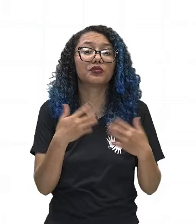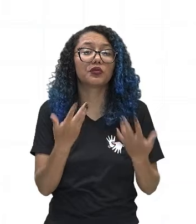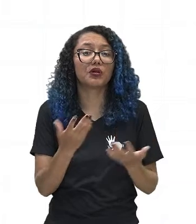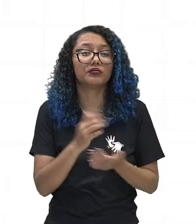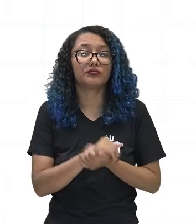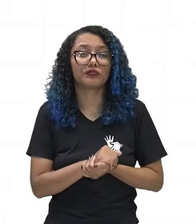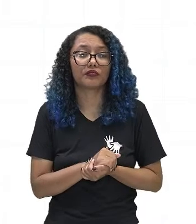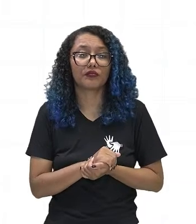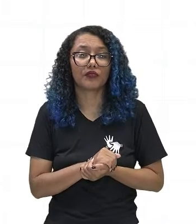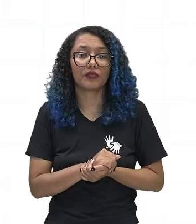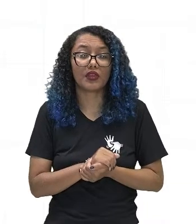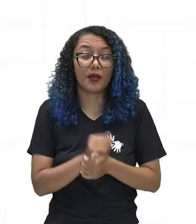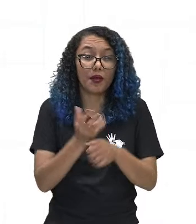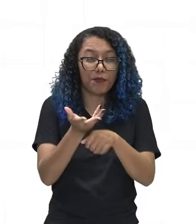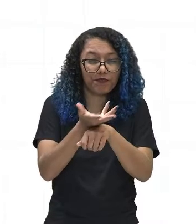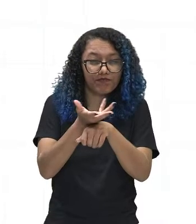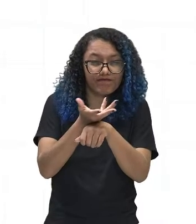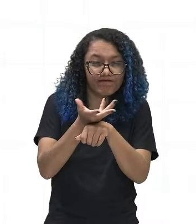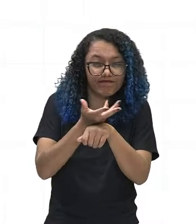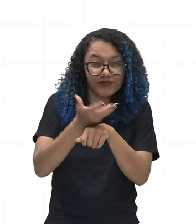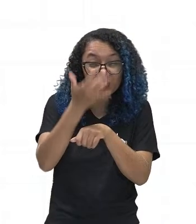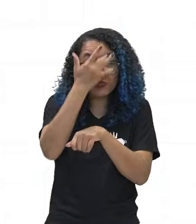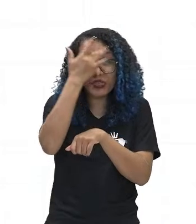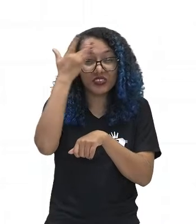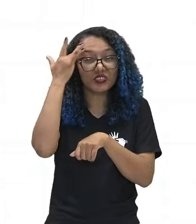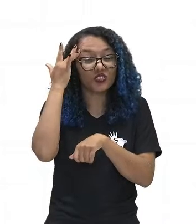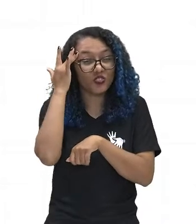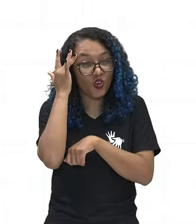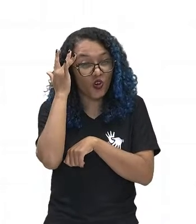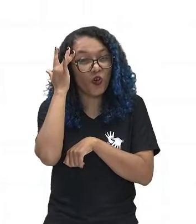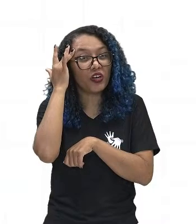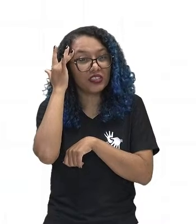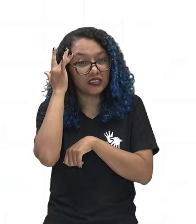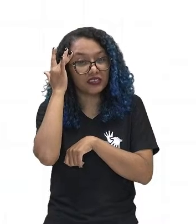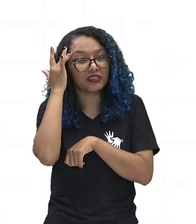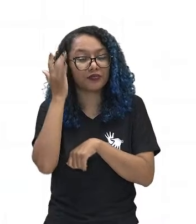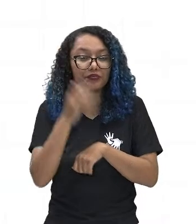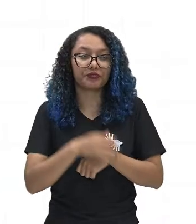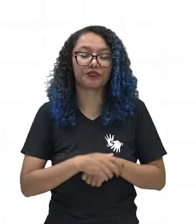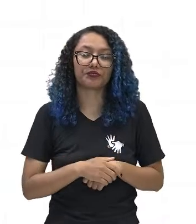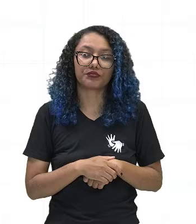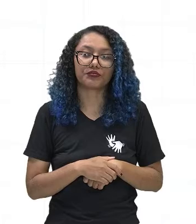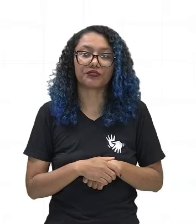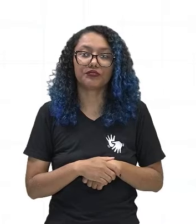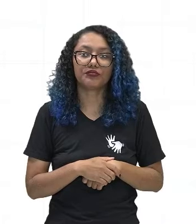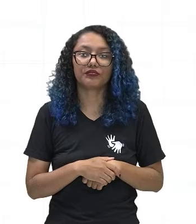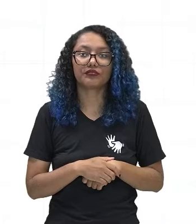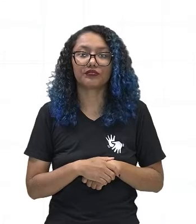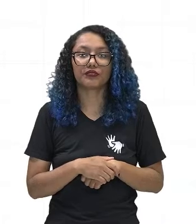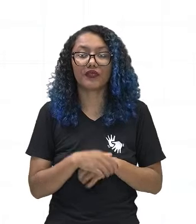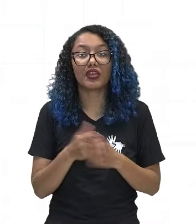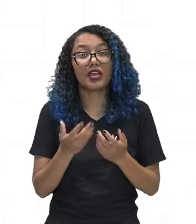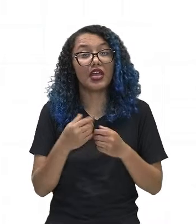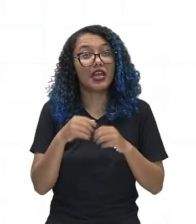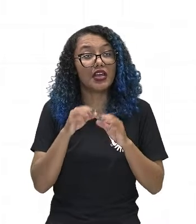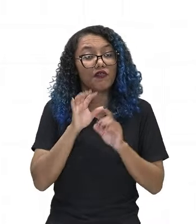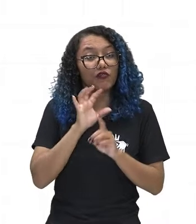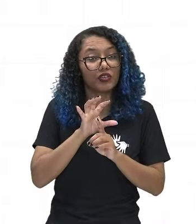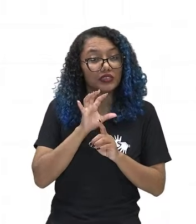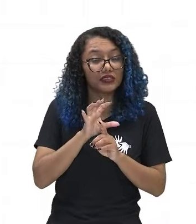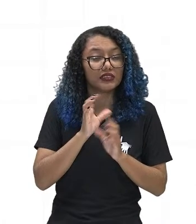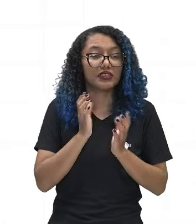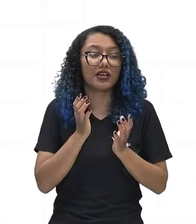atrair, persuadir seguidores ou influenciar a atitude, o comportamento